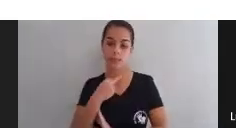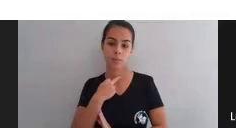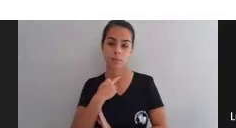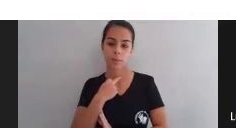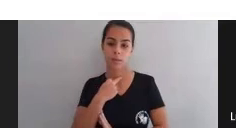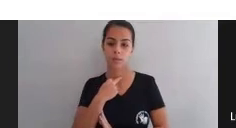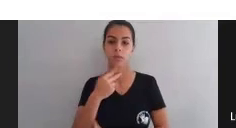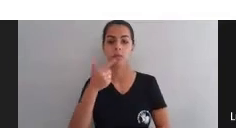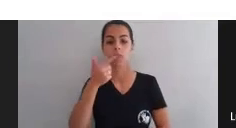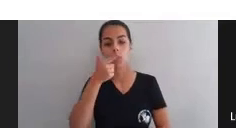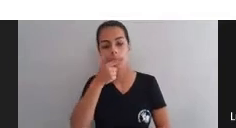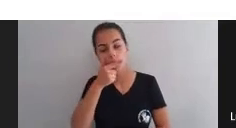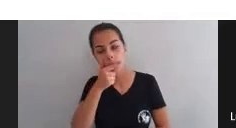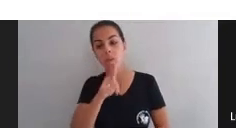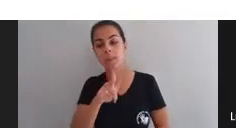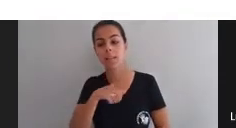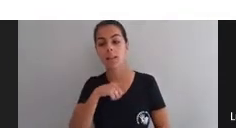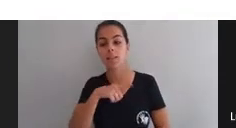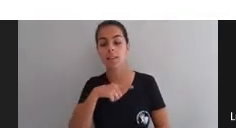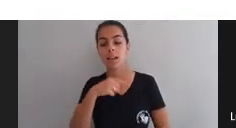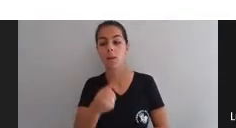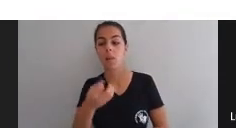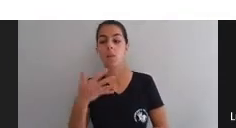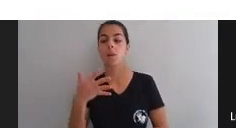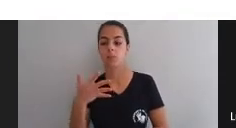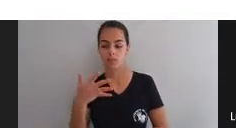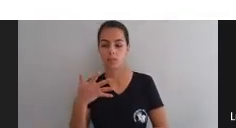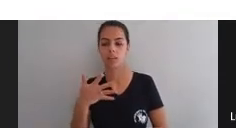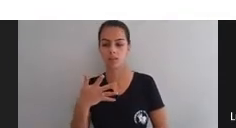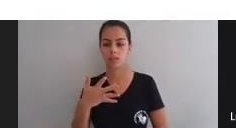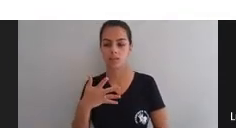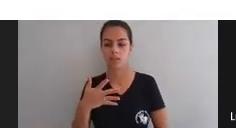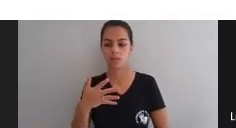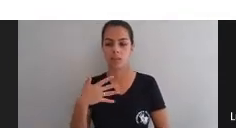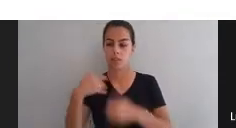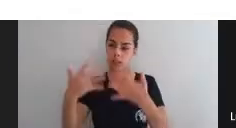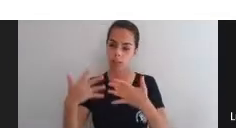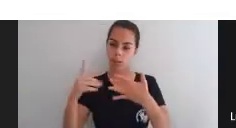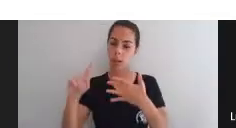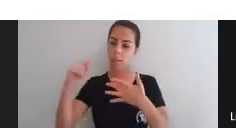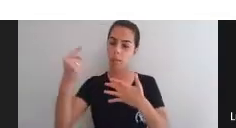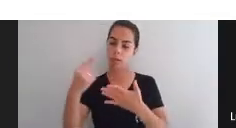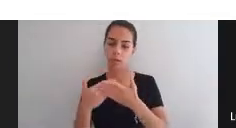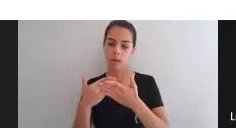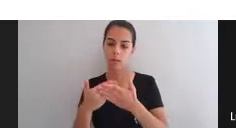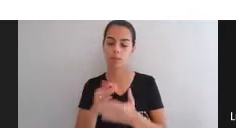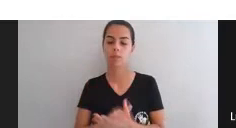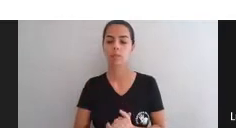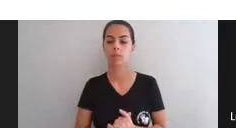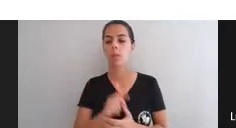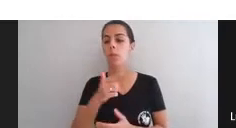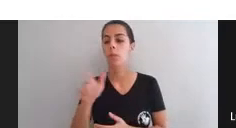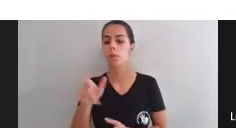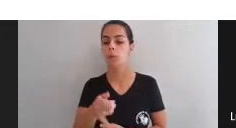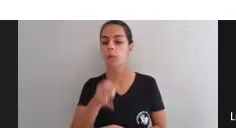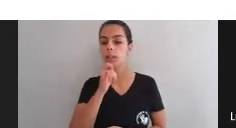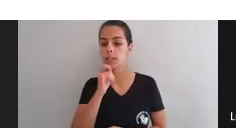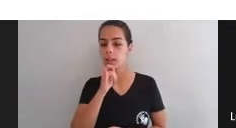gente consegue atribuir uma certa quantidade a isso, como a gente vai falar na próxima aula. Um outro exemplo de